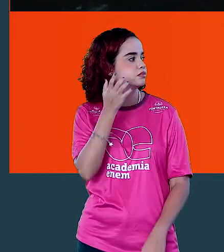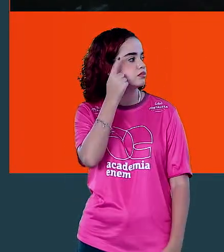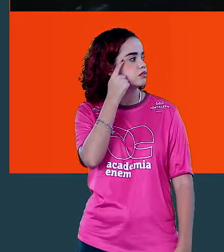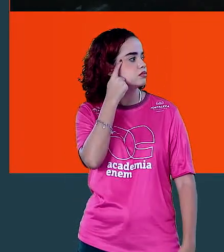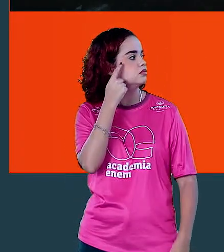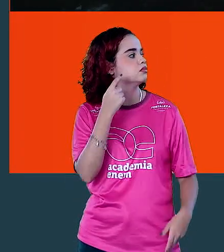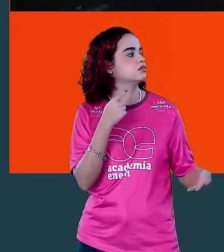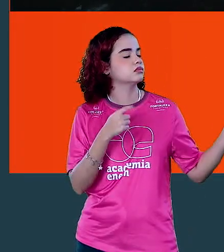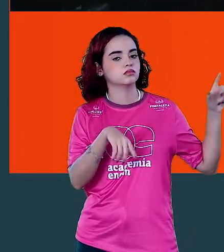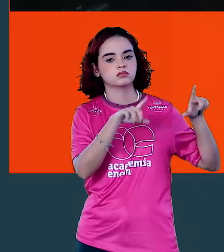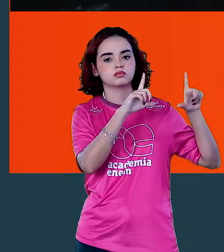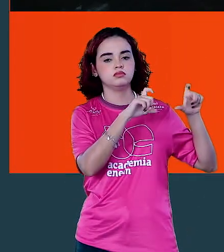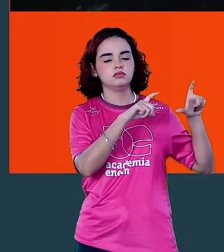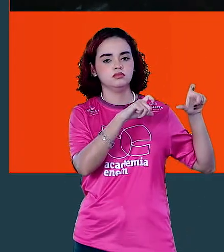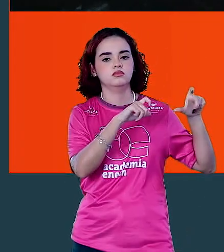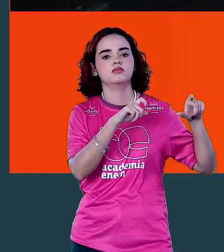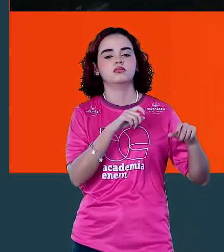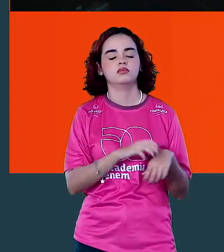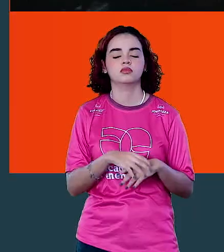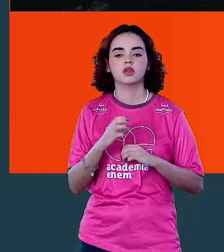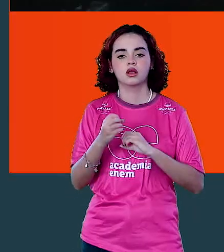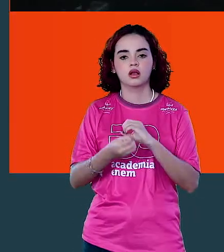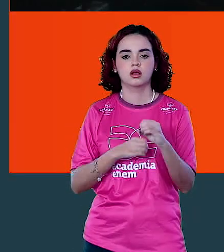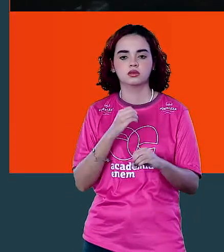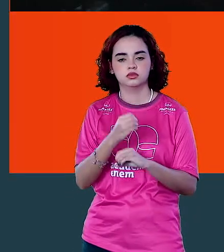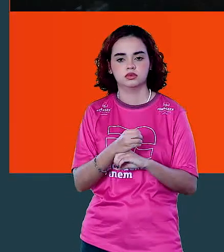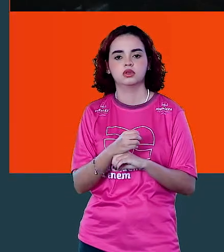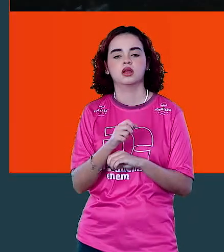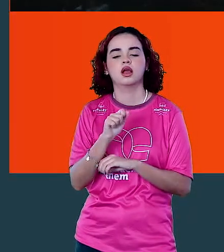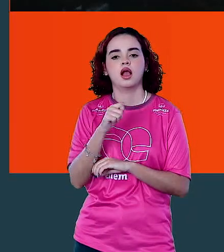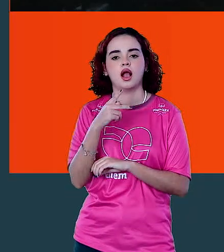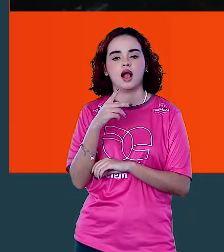Hidrofóbico ou lipofílico, moléculas que são apolares.